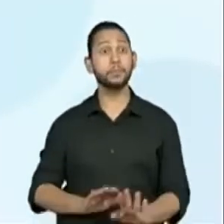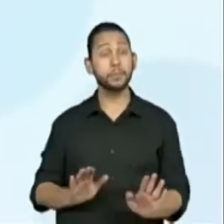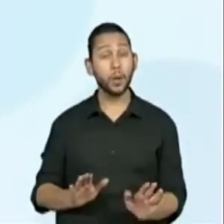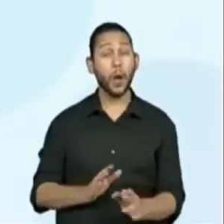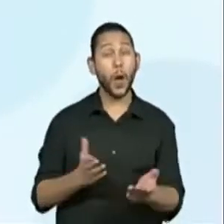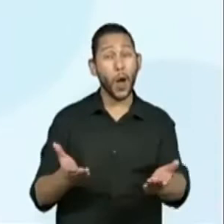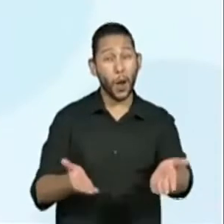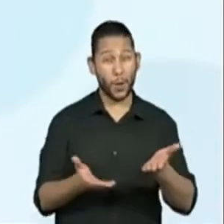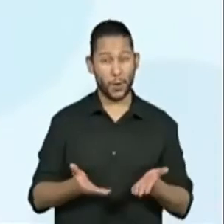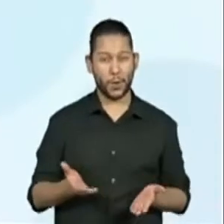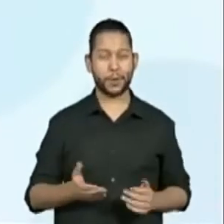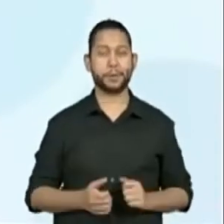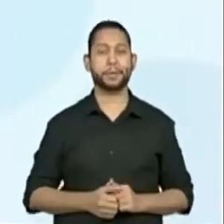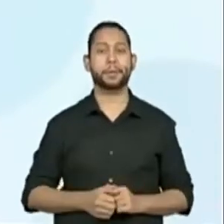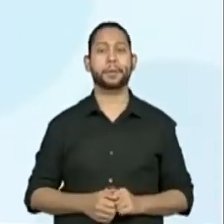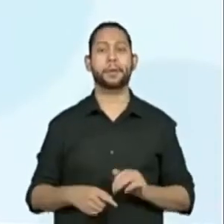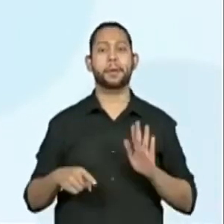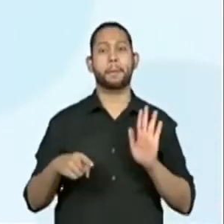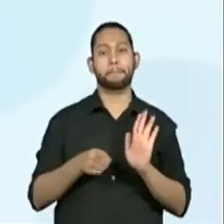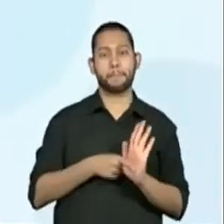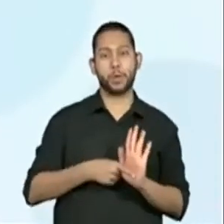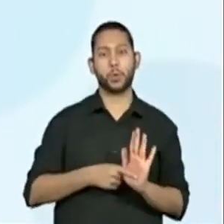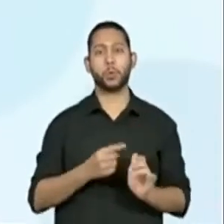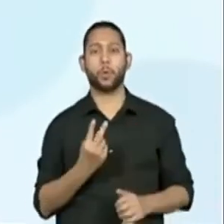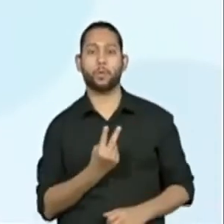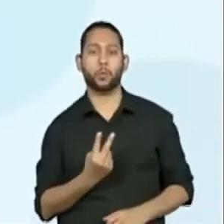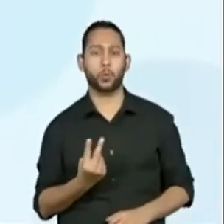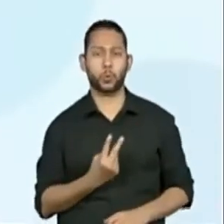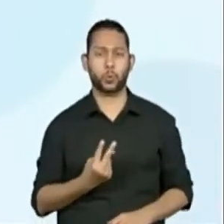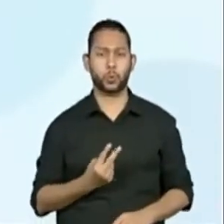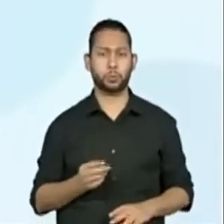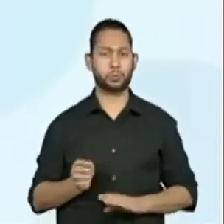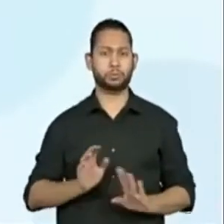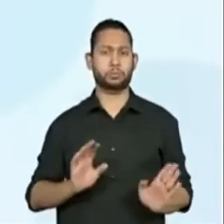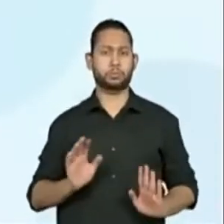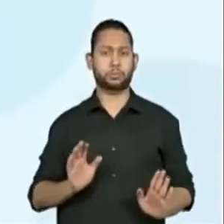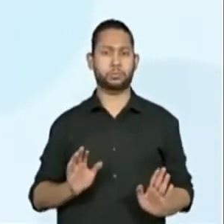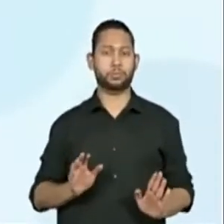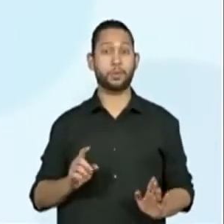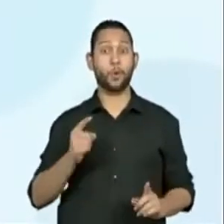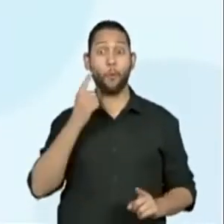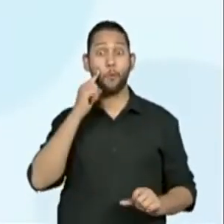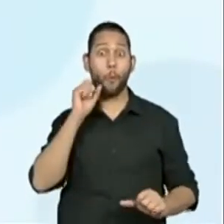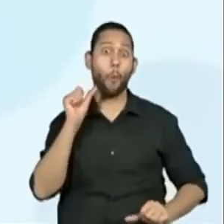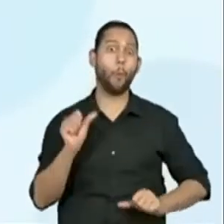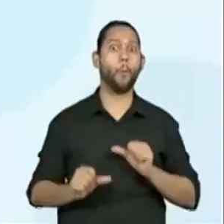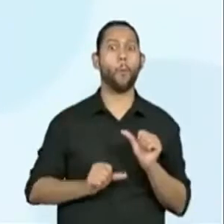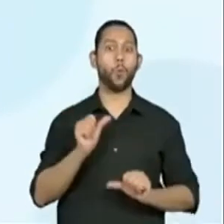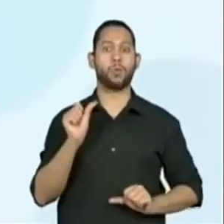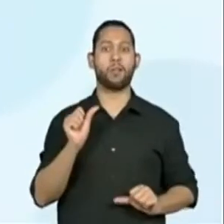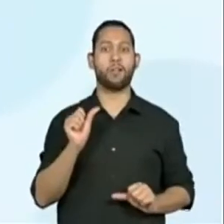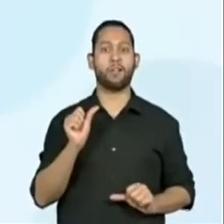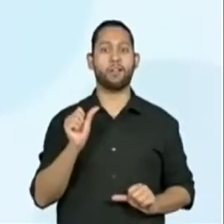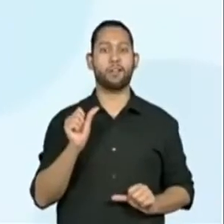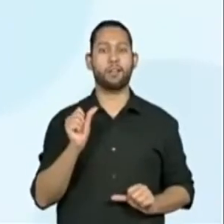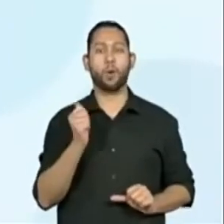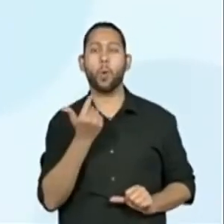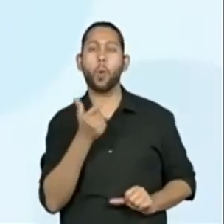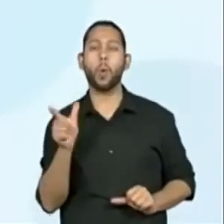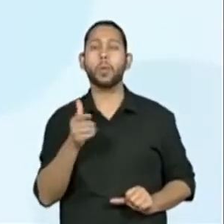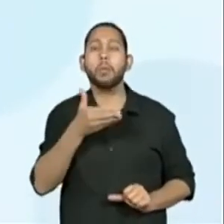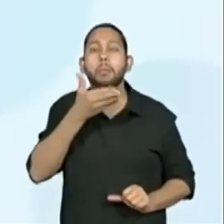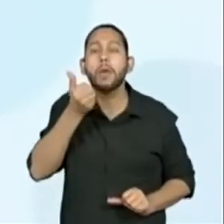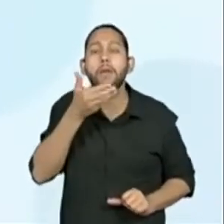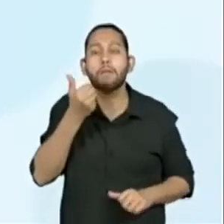vez de fazer menos 22 direto eu vou transformar essa daquele uma situação-problema um